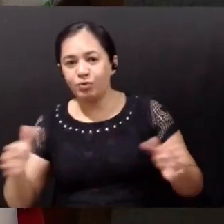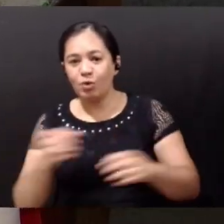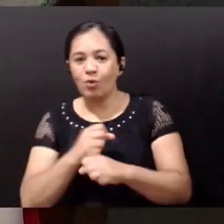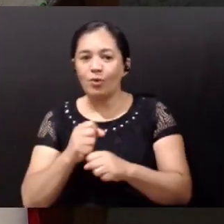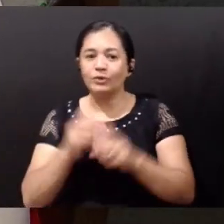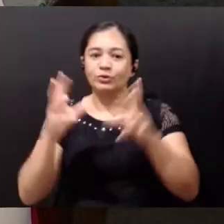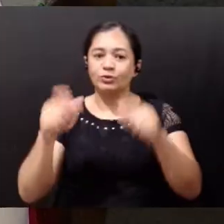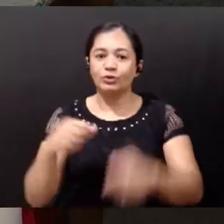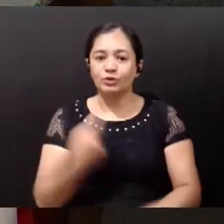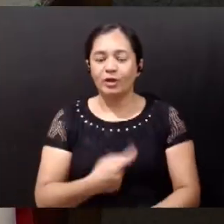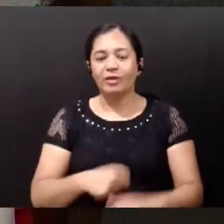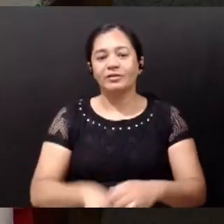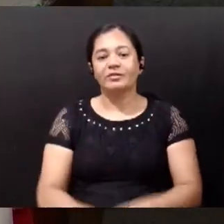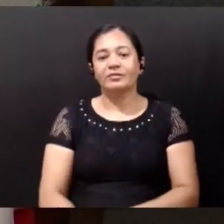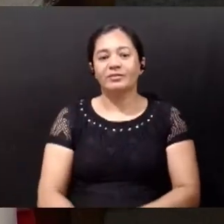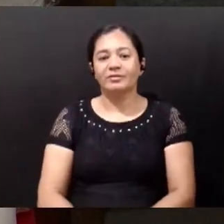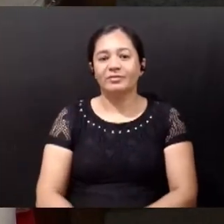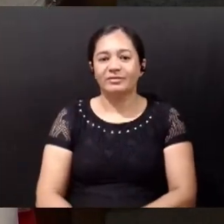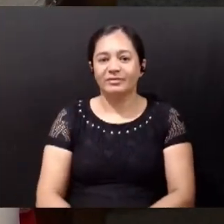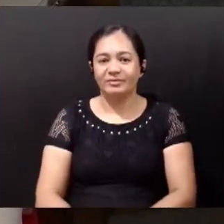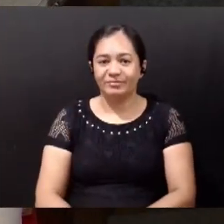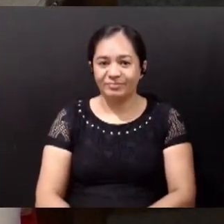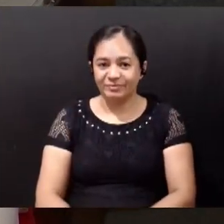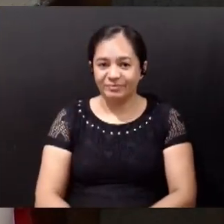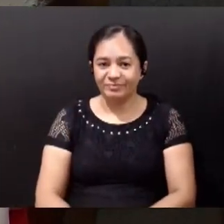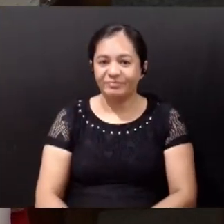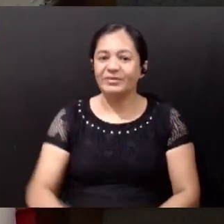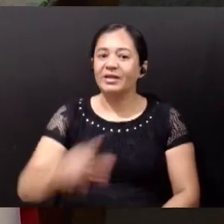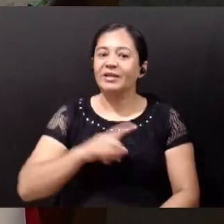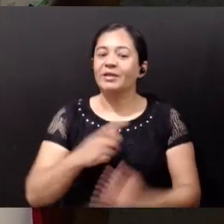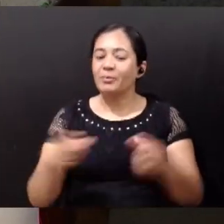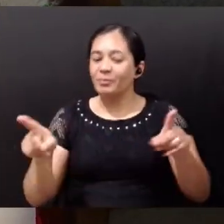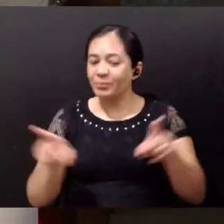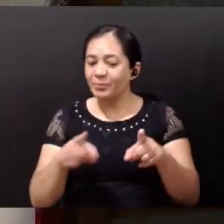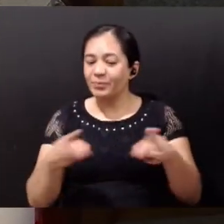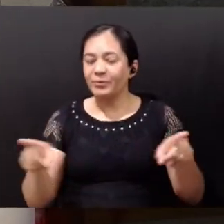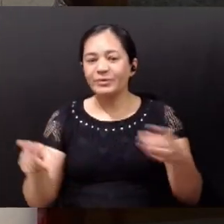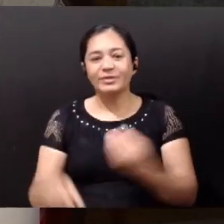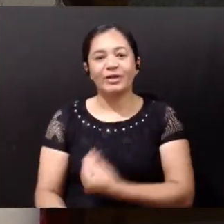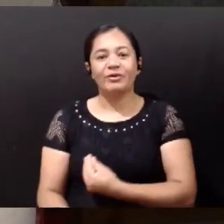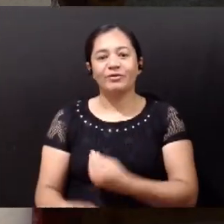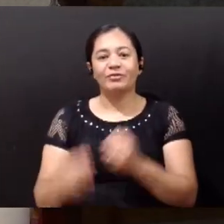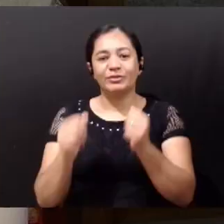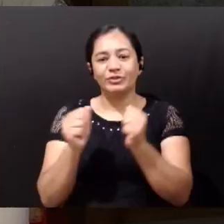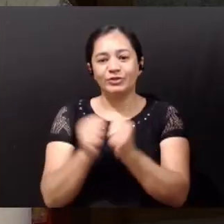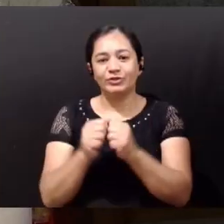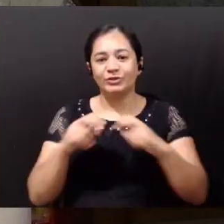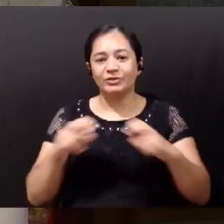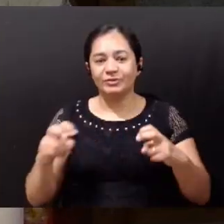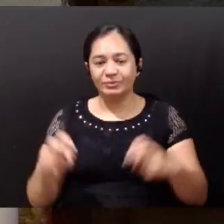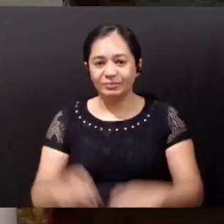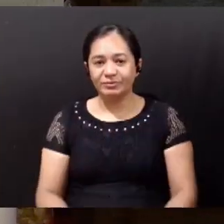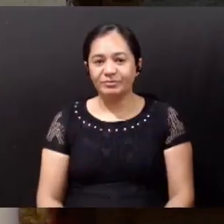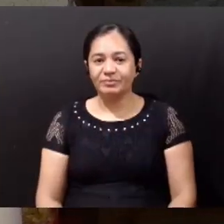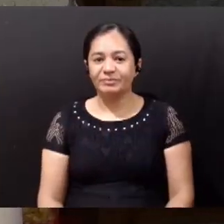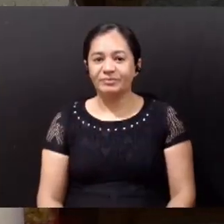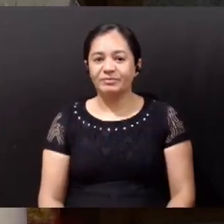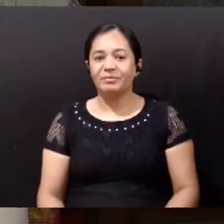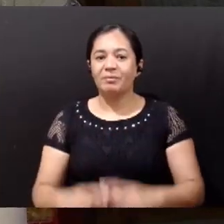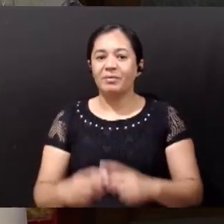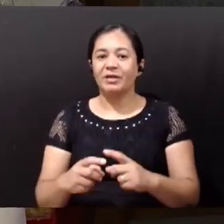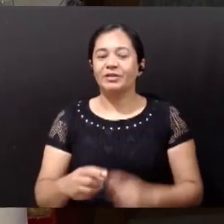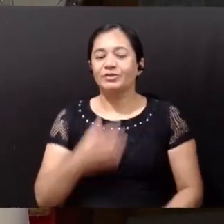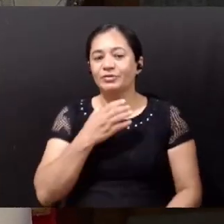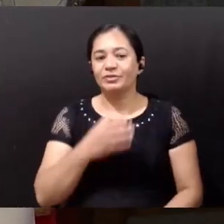jantar, leva a mesa, tem música ao vivo e eles jantam sentados, mas não todos. Mas no jantar de Natal a gente leva